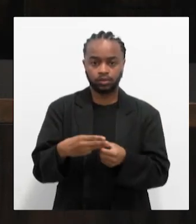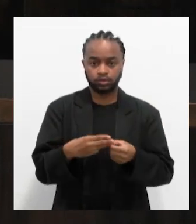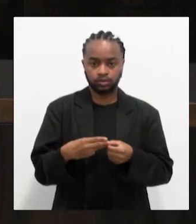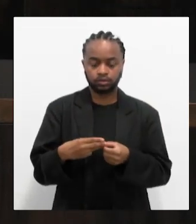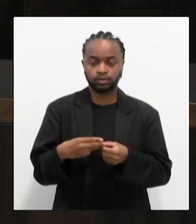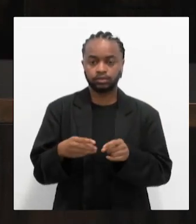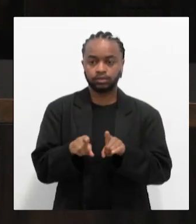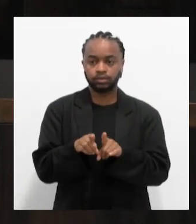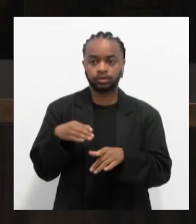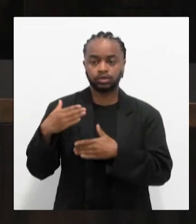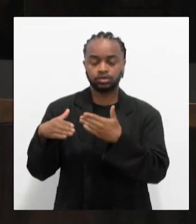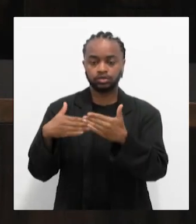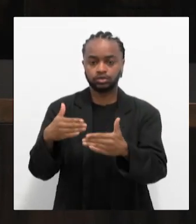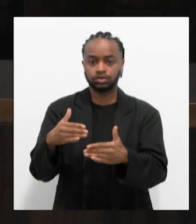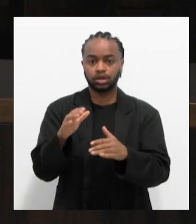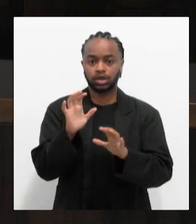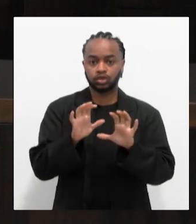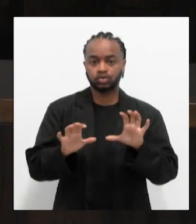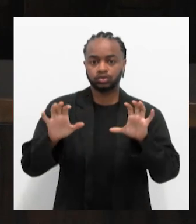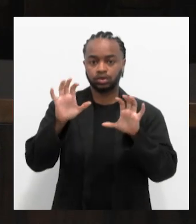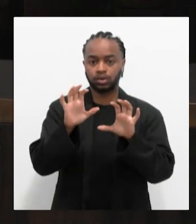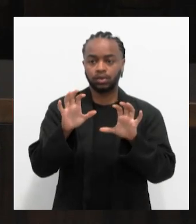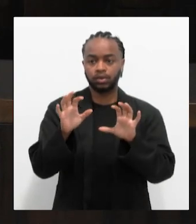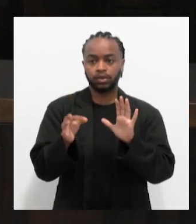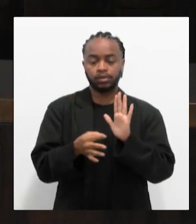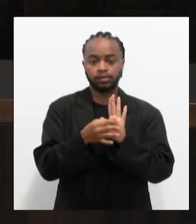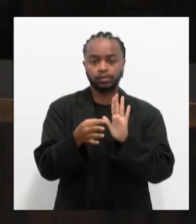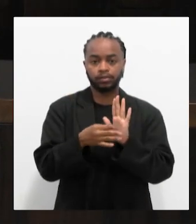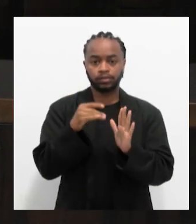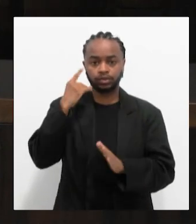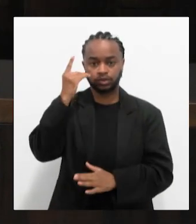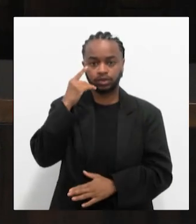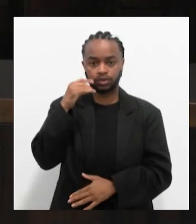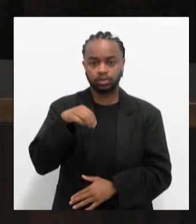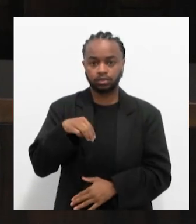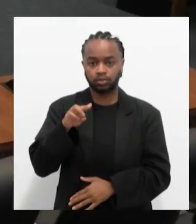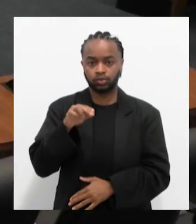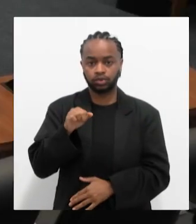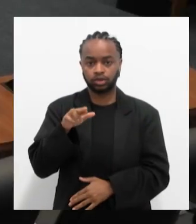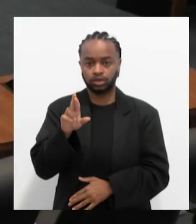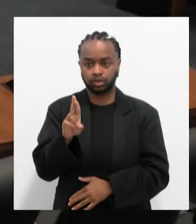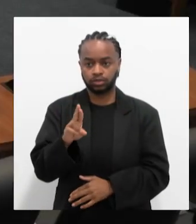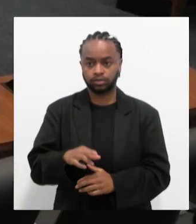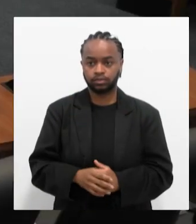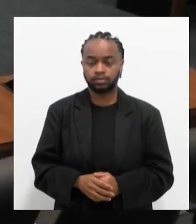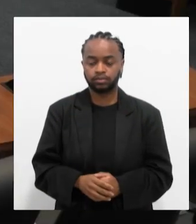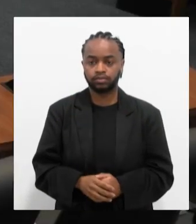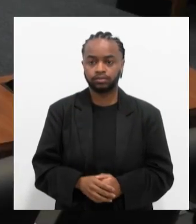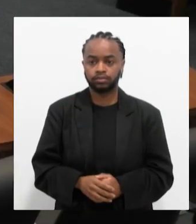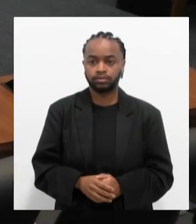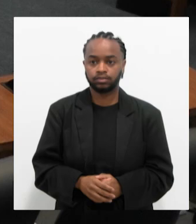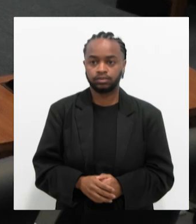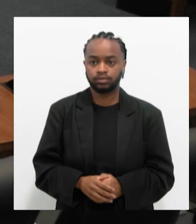Municipais e Desenvolvimento Regional. Para parecer, deputado Munir Neto.